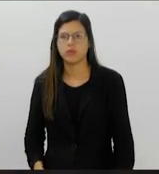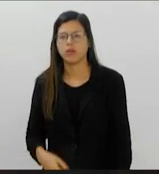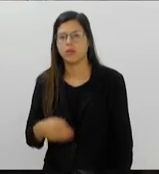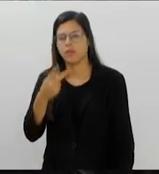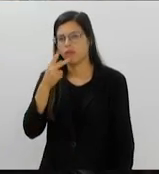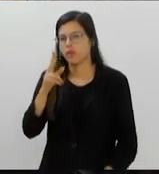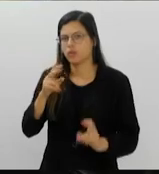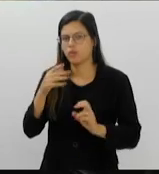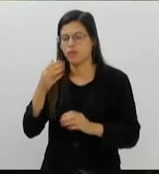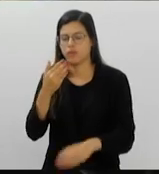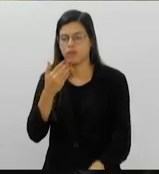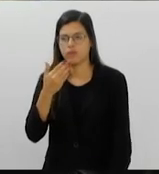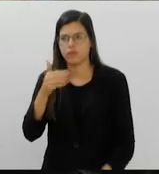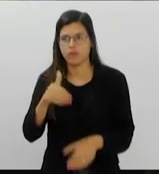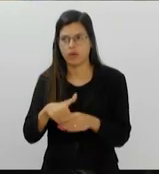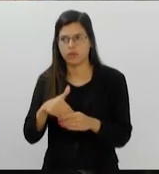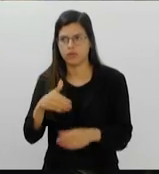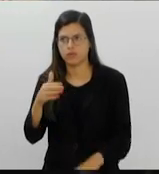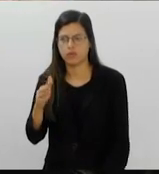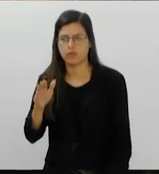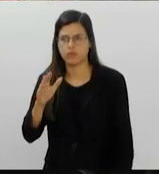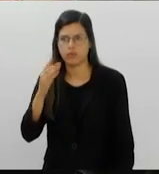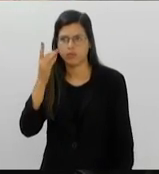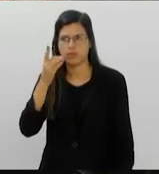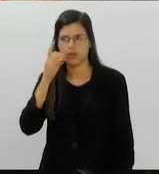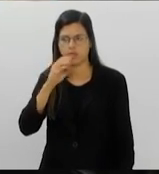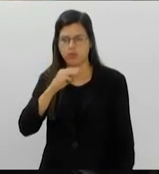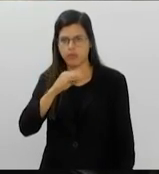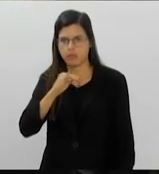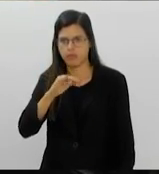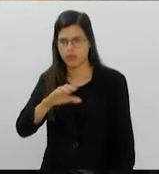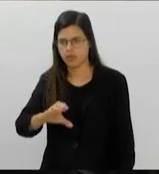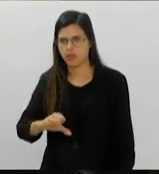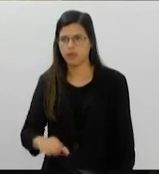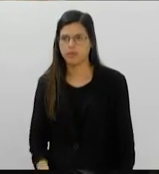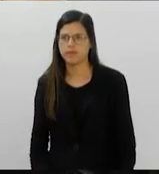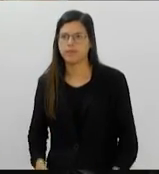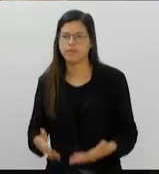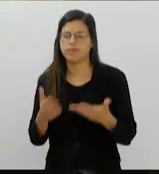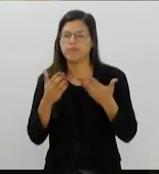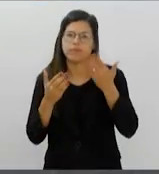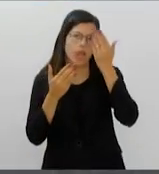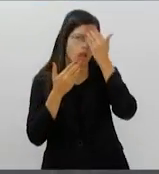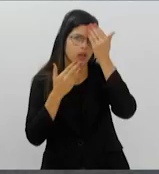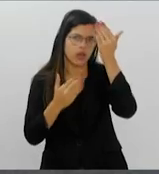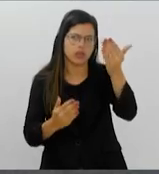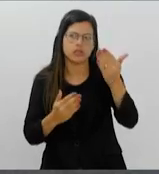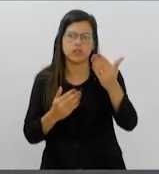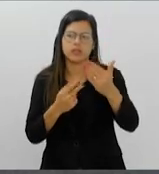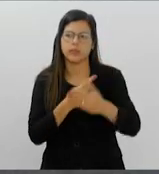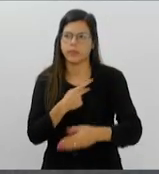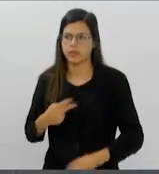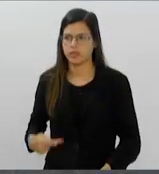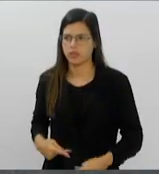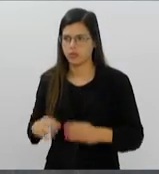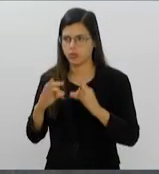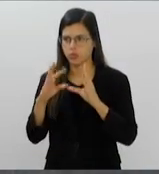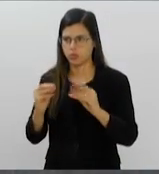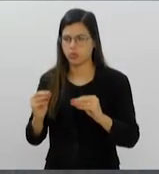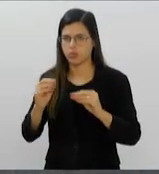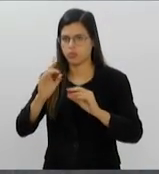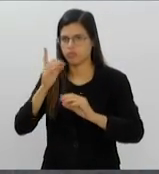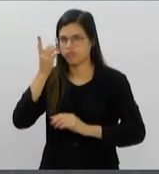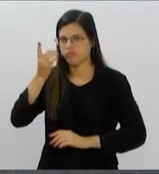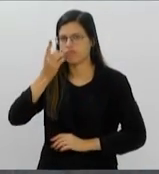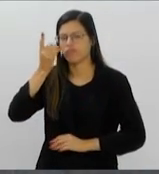Carlos Mink, por favor, para a declaração, presidente, de voto. Queria primeiramente agradecer a Vossa Excelência, todos os deputados que deram um